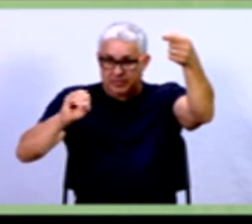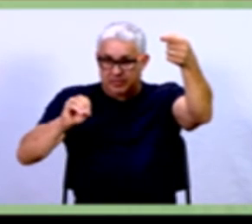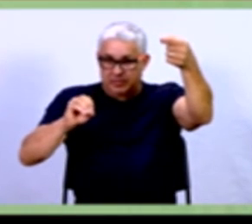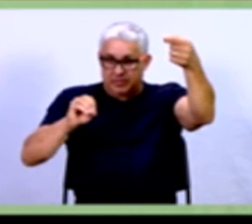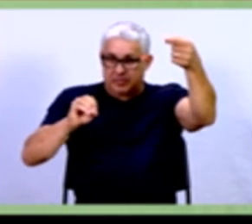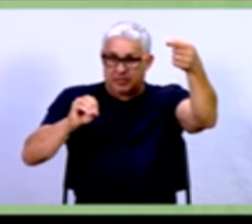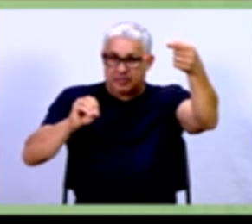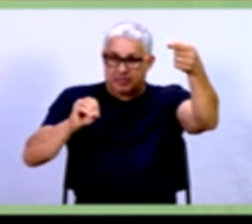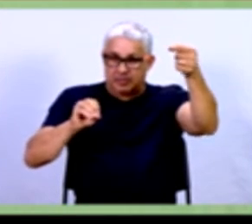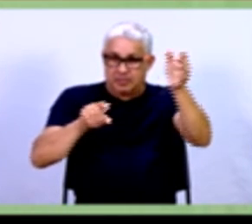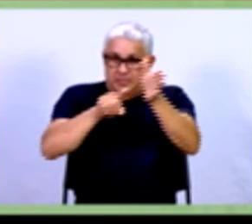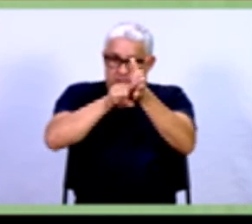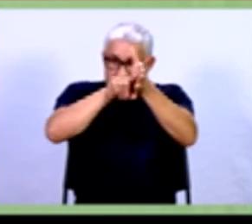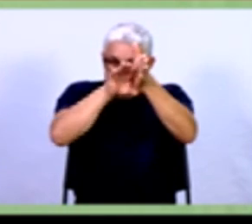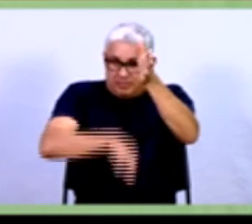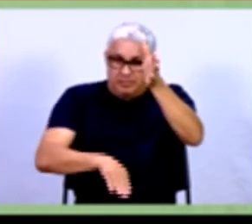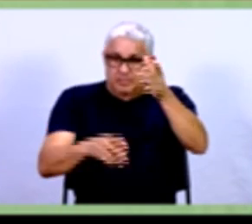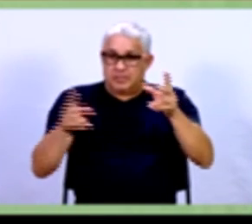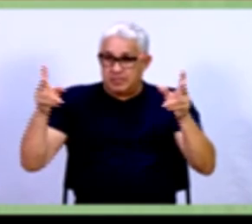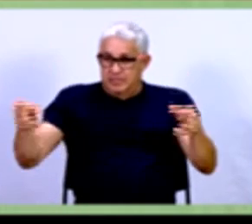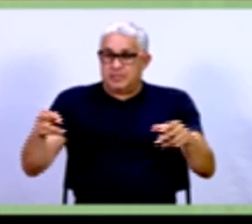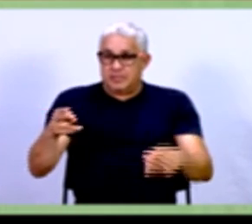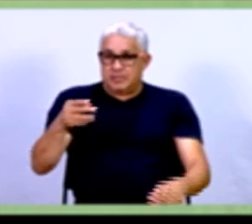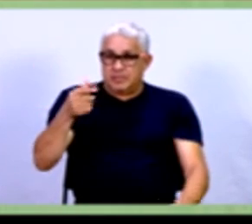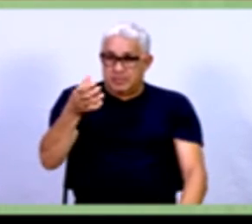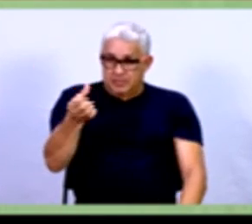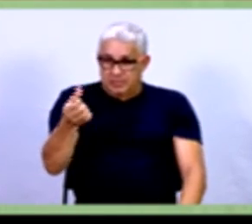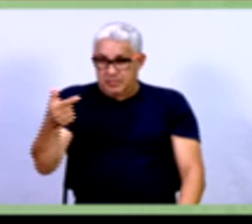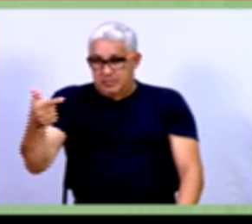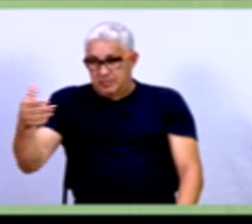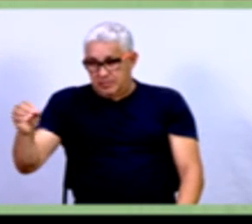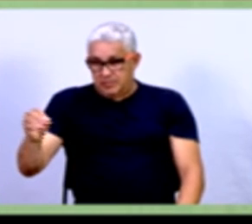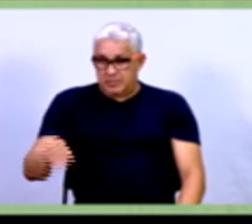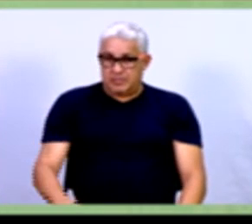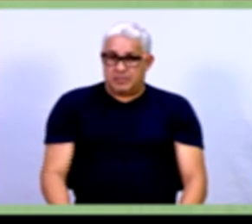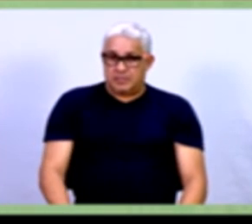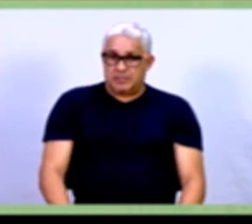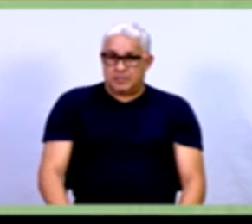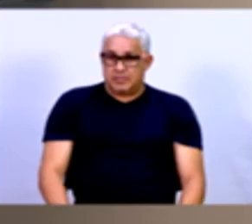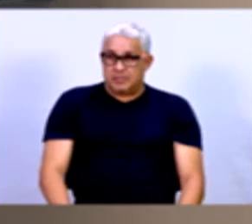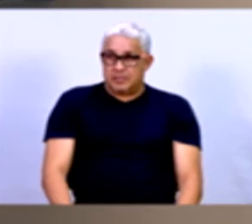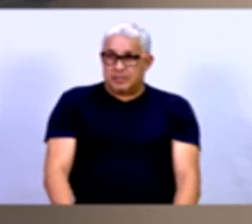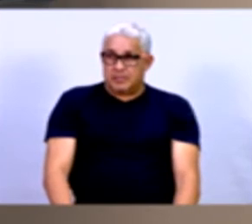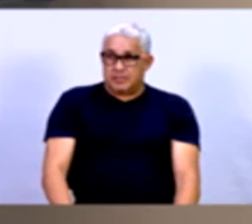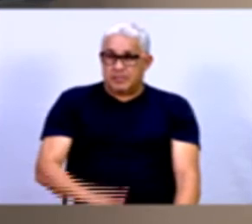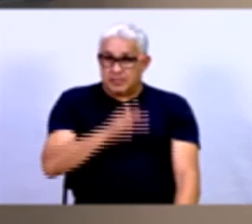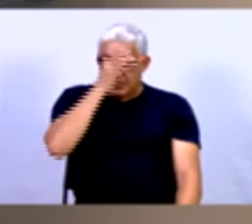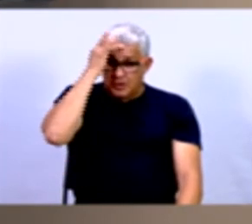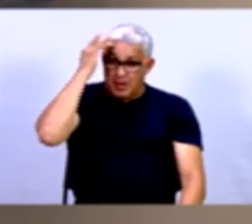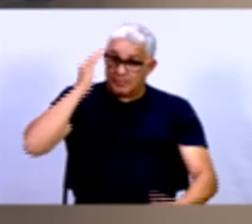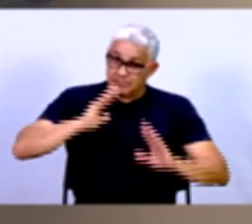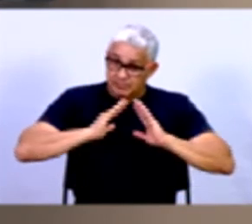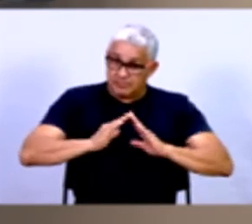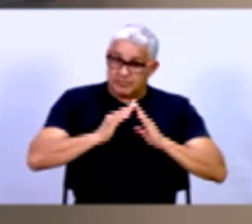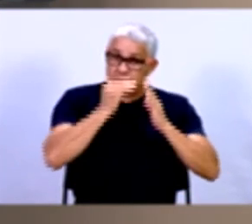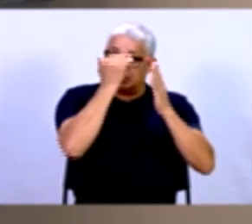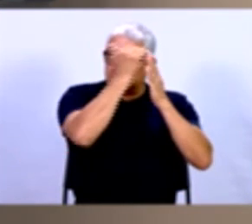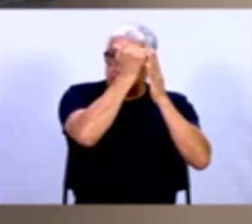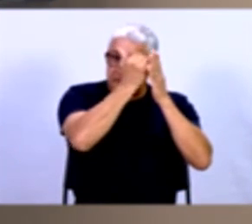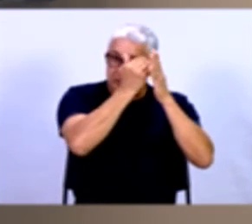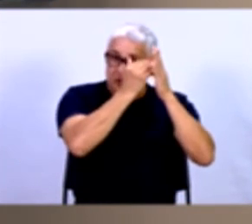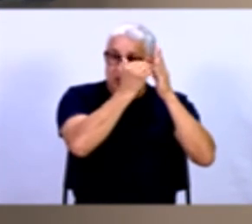amplitude total é igual a 620, né? O pessoal pediu para a gente colocar por ordem, né, como tem